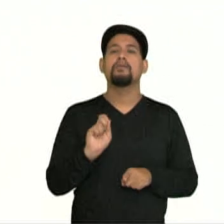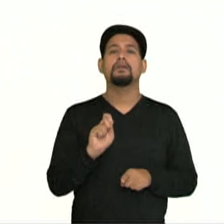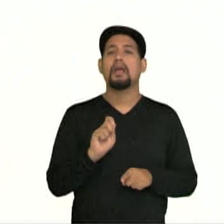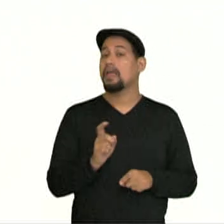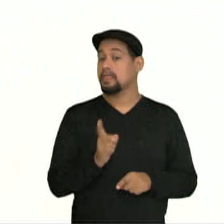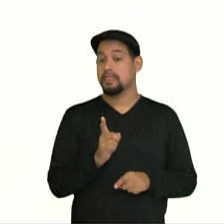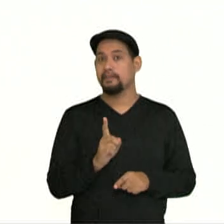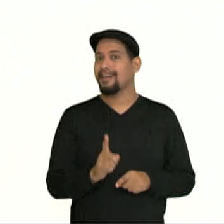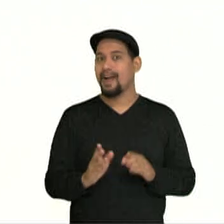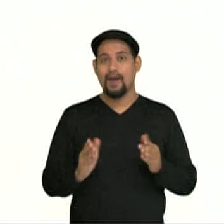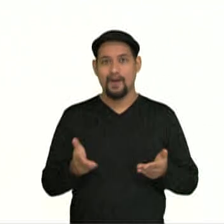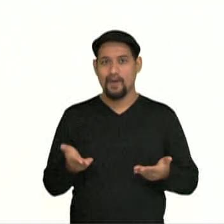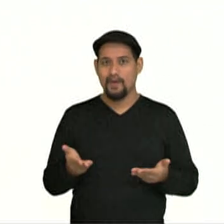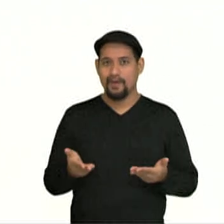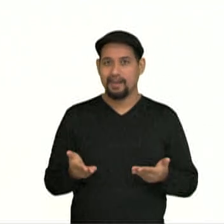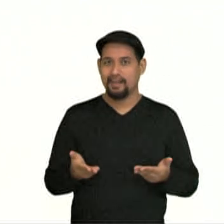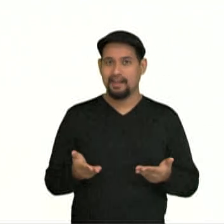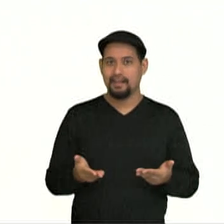não está